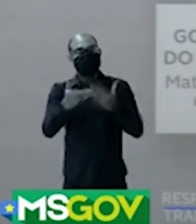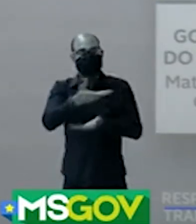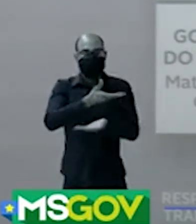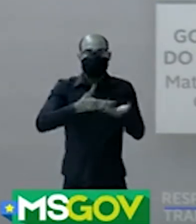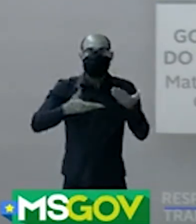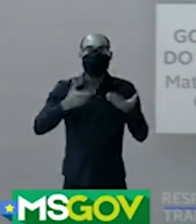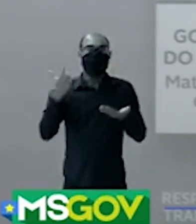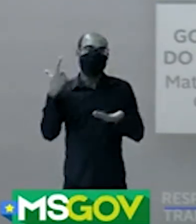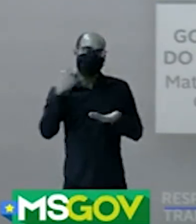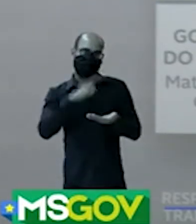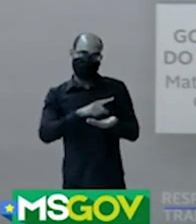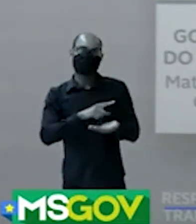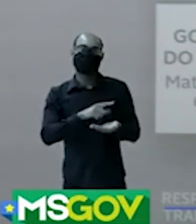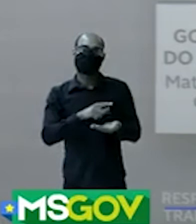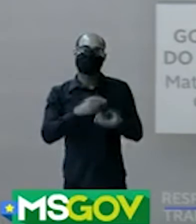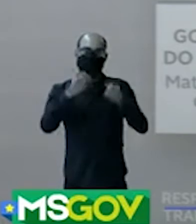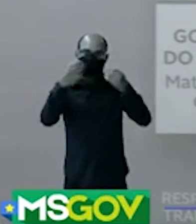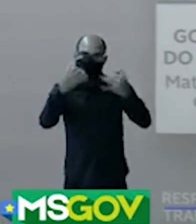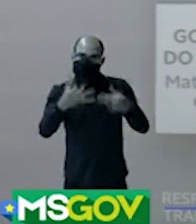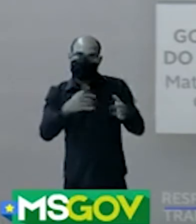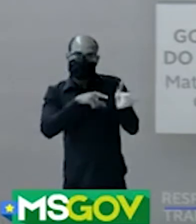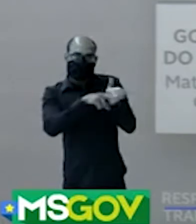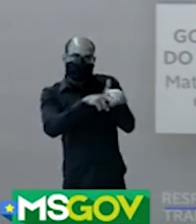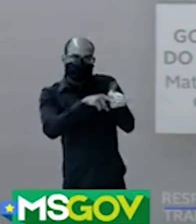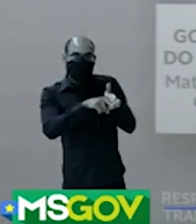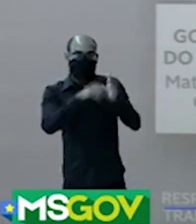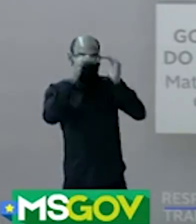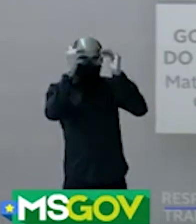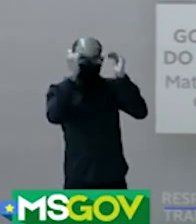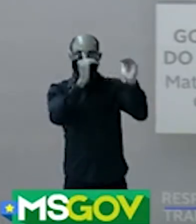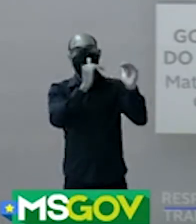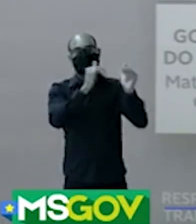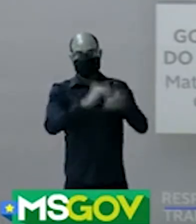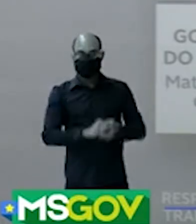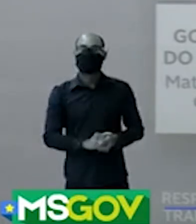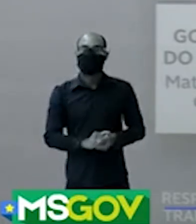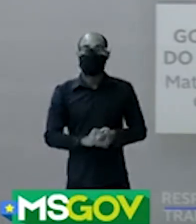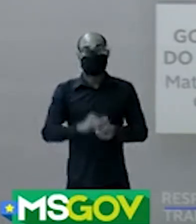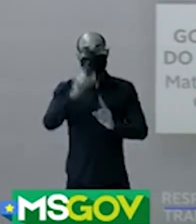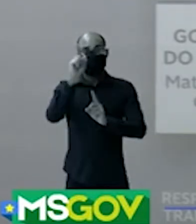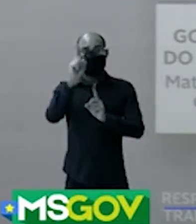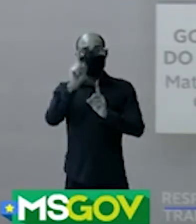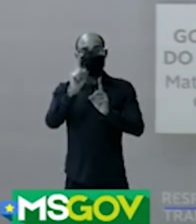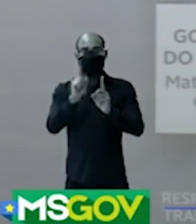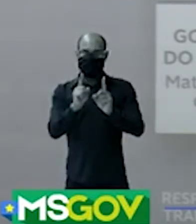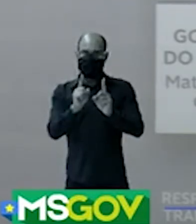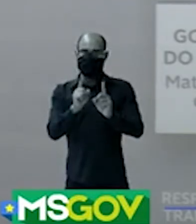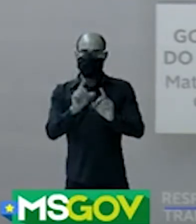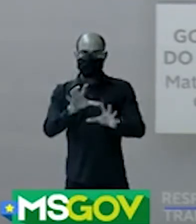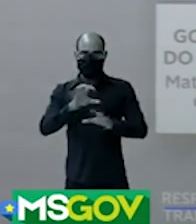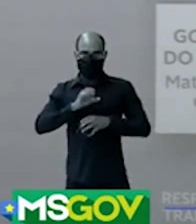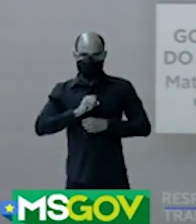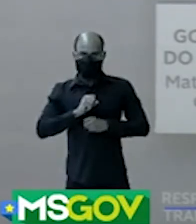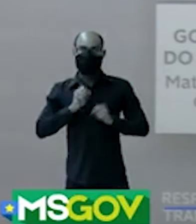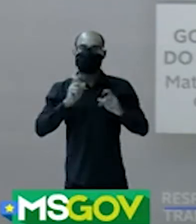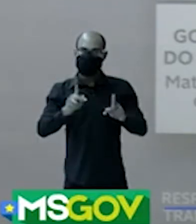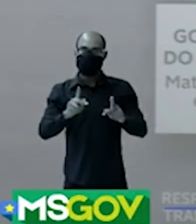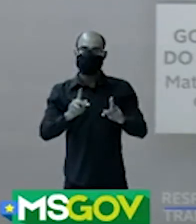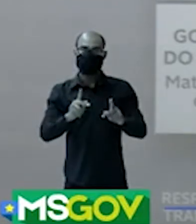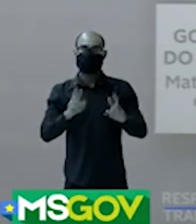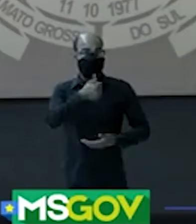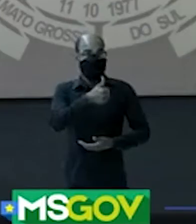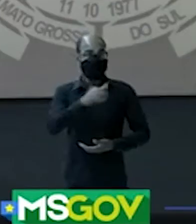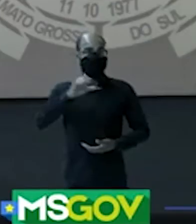dedinho a mais acelerado da doença aqui no estado e querendo da serviço até o final